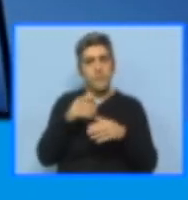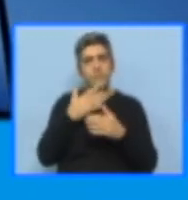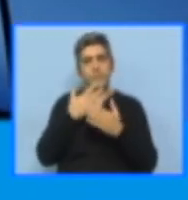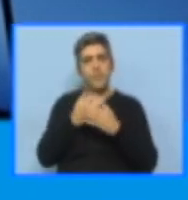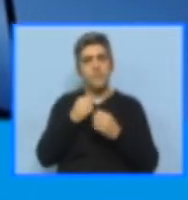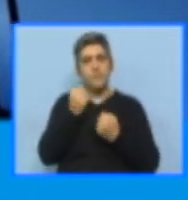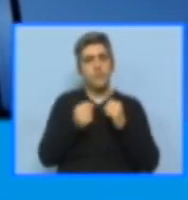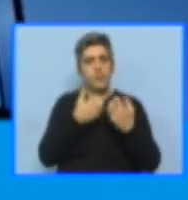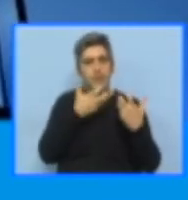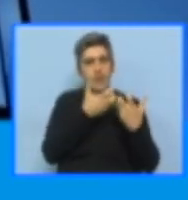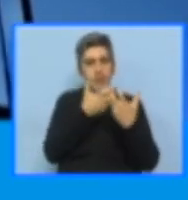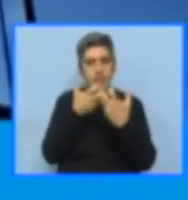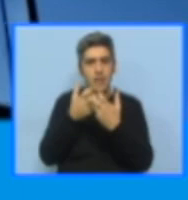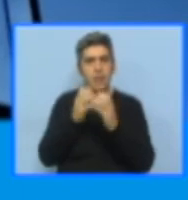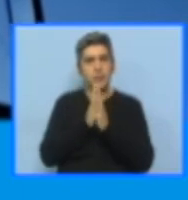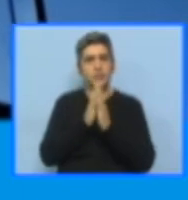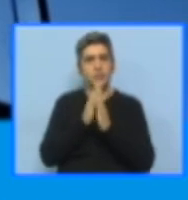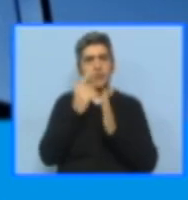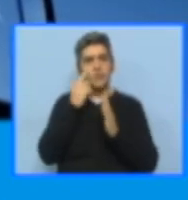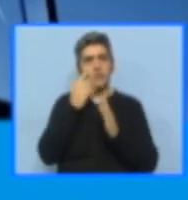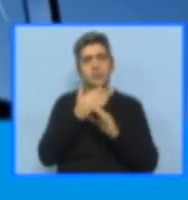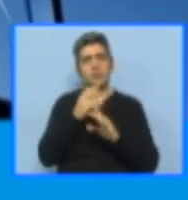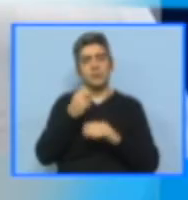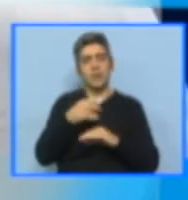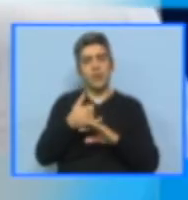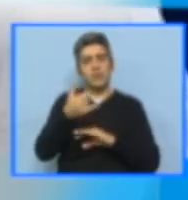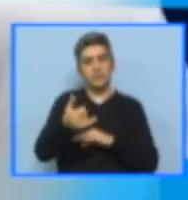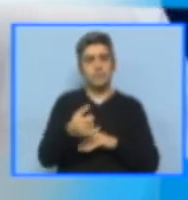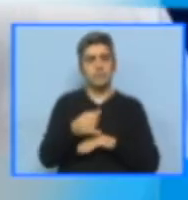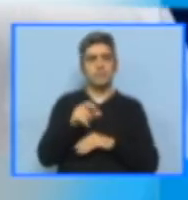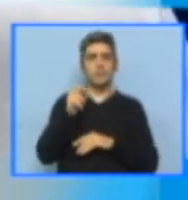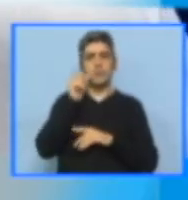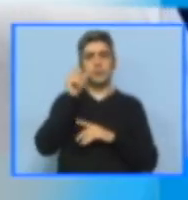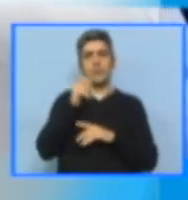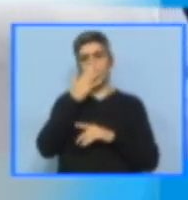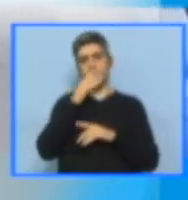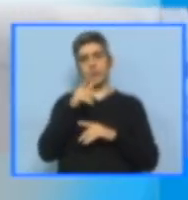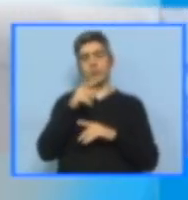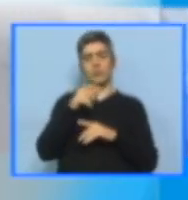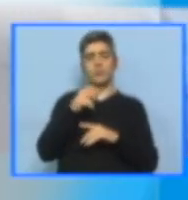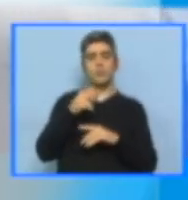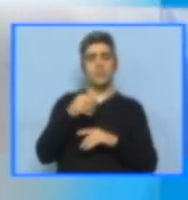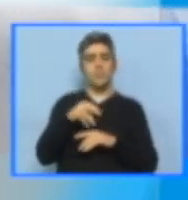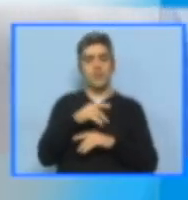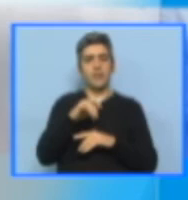com todas as guerras religiosas que são conhecidas no século seguinte. Esta atitude de Martinho Lutero levou a uma cisão no